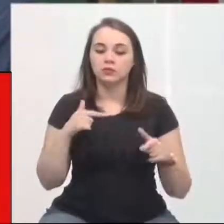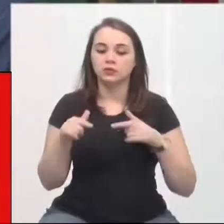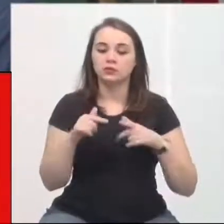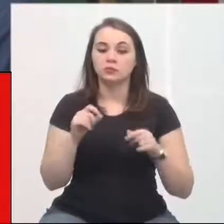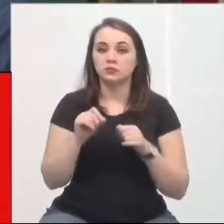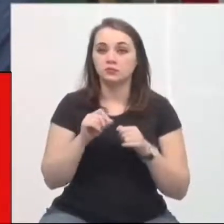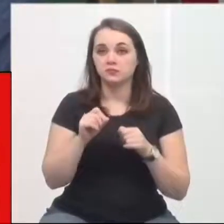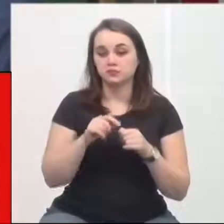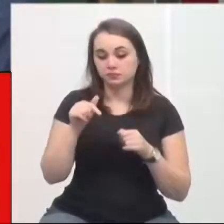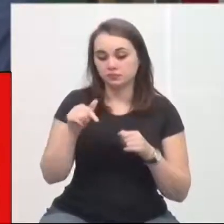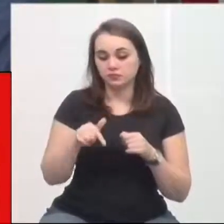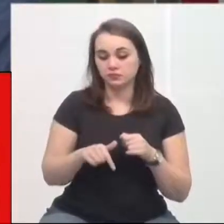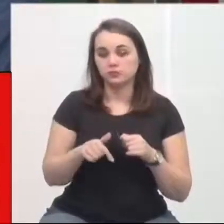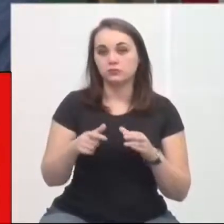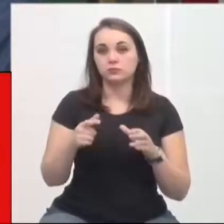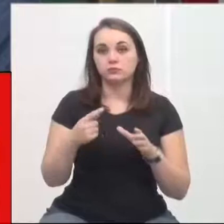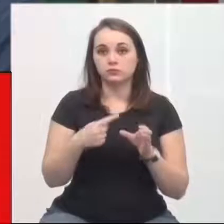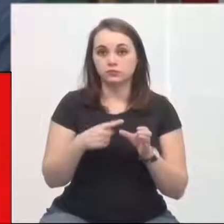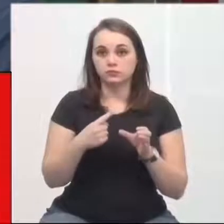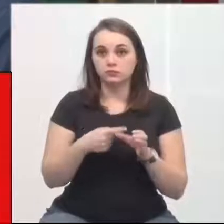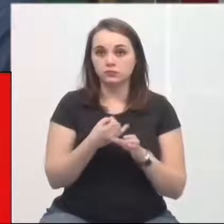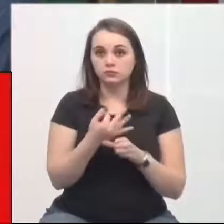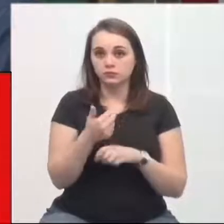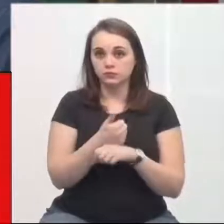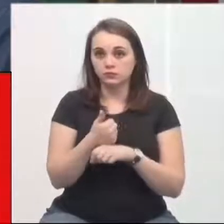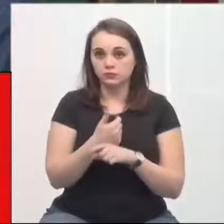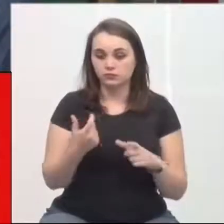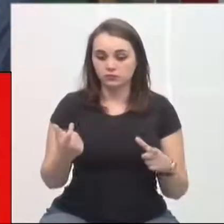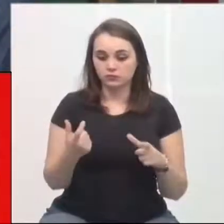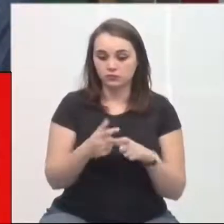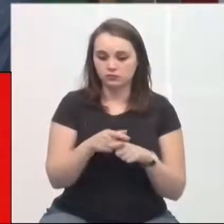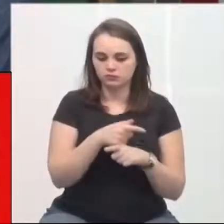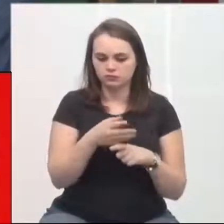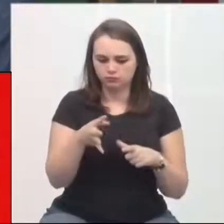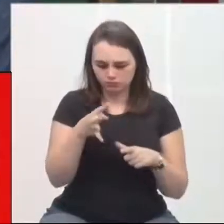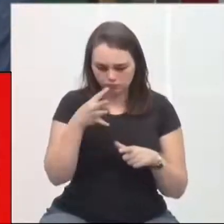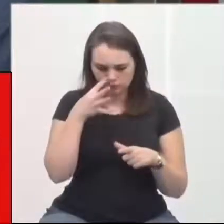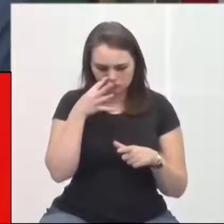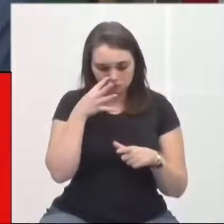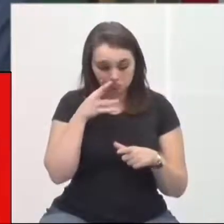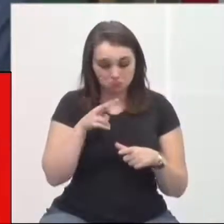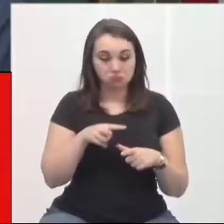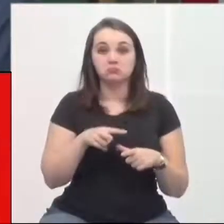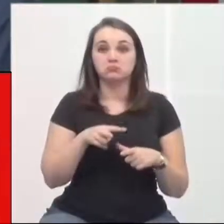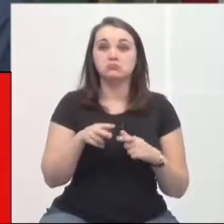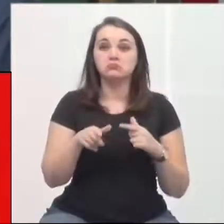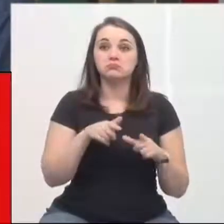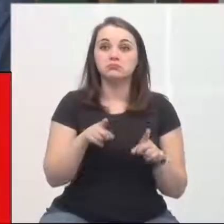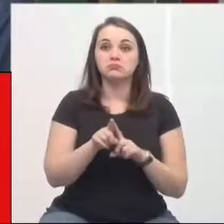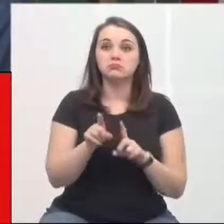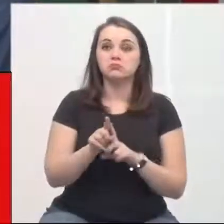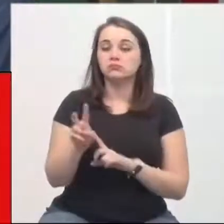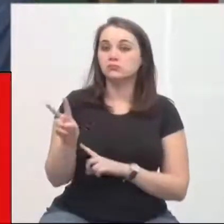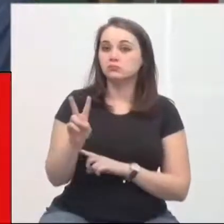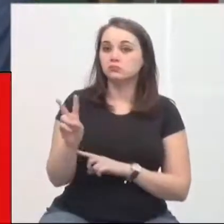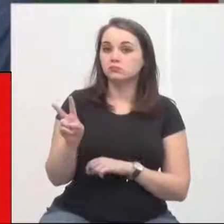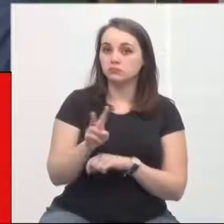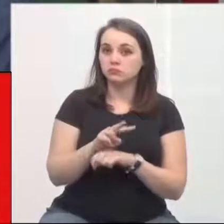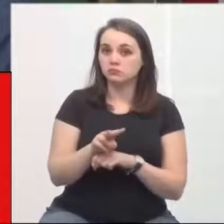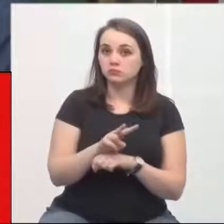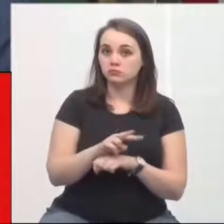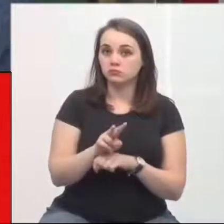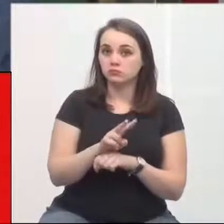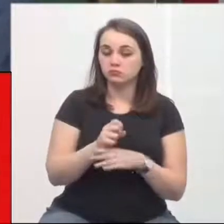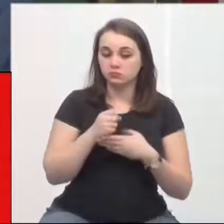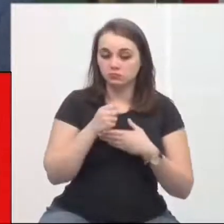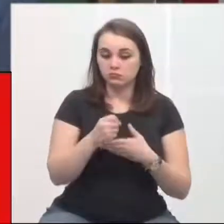produz na cidade com a equipe tão reduzida. Então, isso me salta aos olhos e eu acho que também deve ser um trabalho dos vereadores auxiliar para